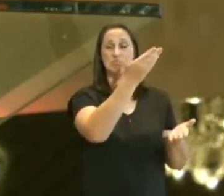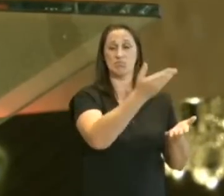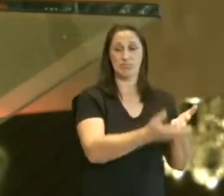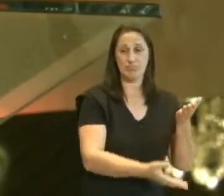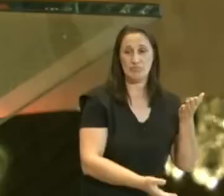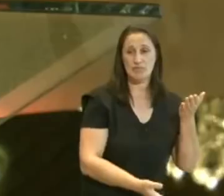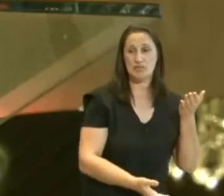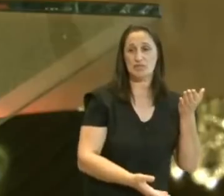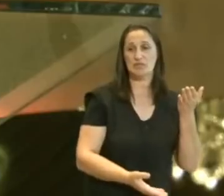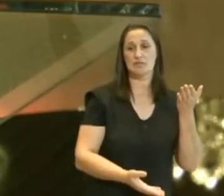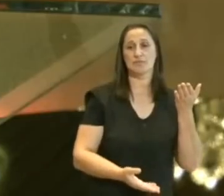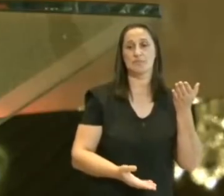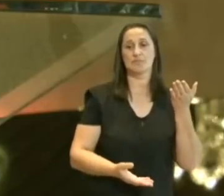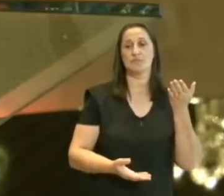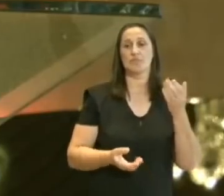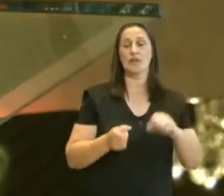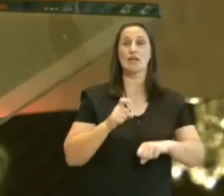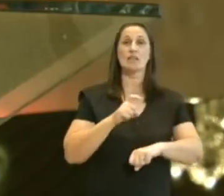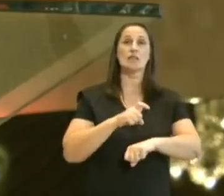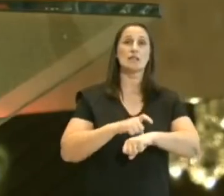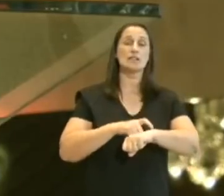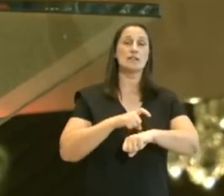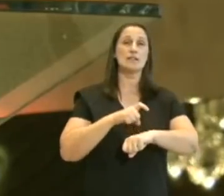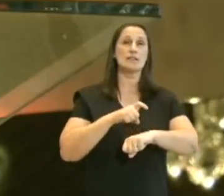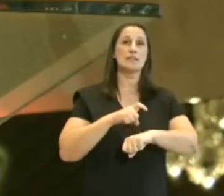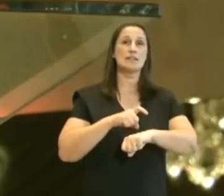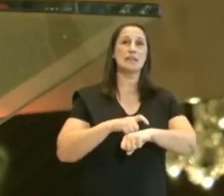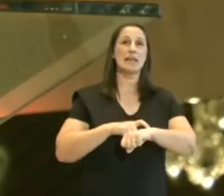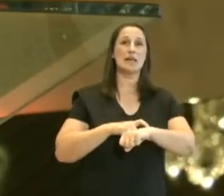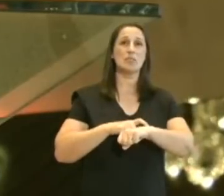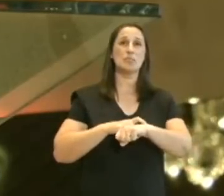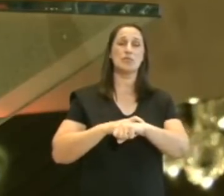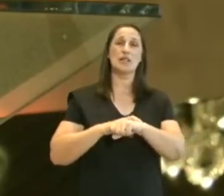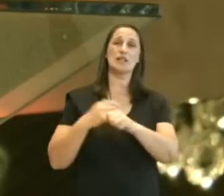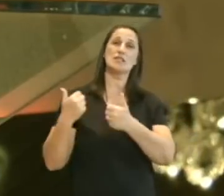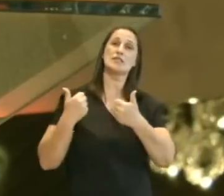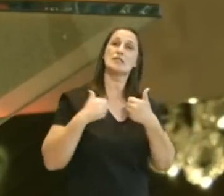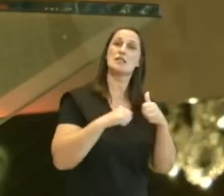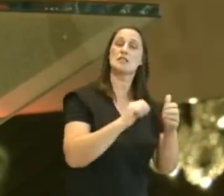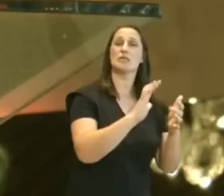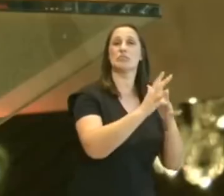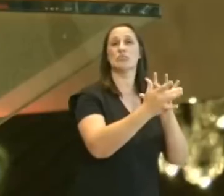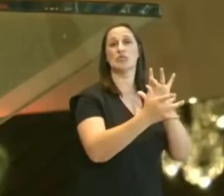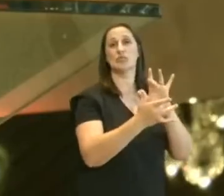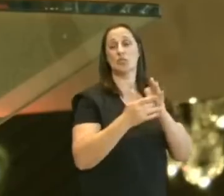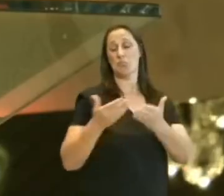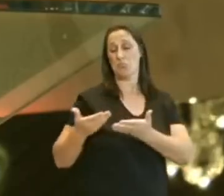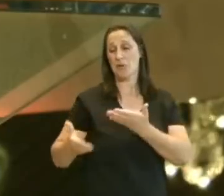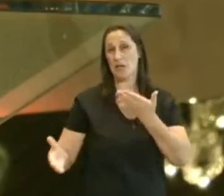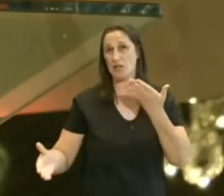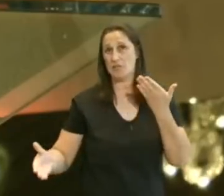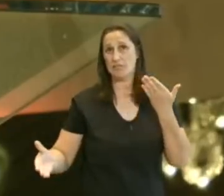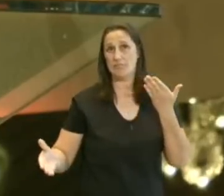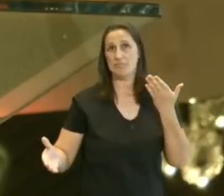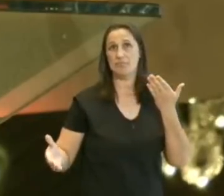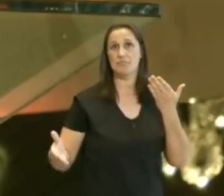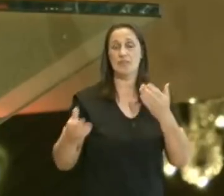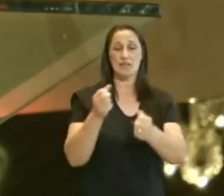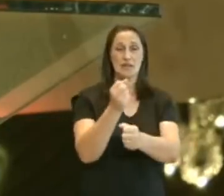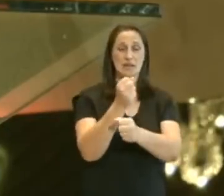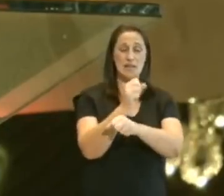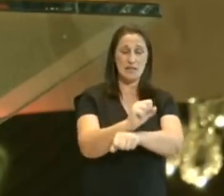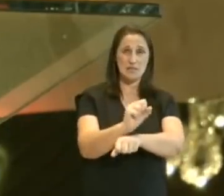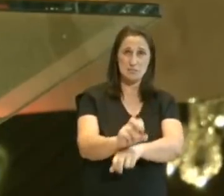todo o tempo que eles investiram seguindo Jesus perdido, aquela esperança